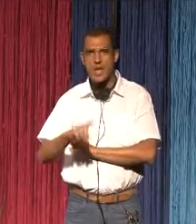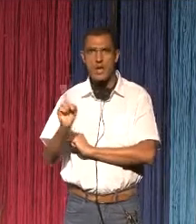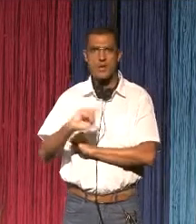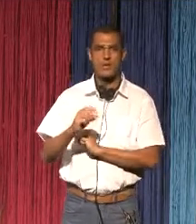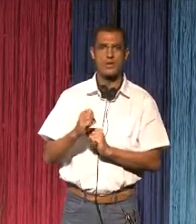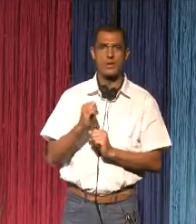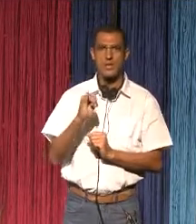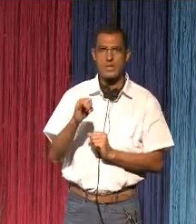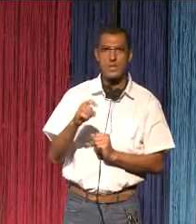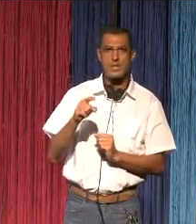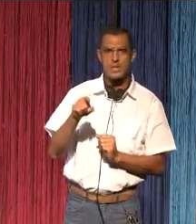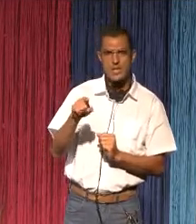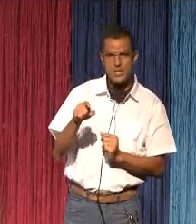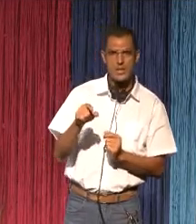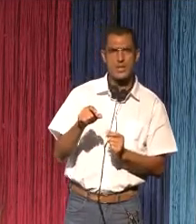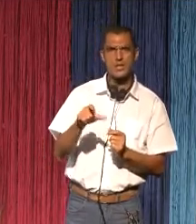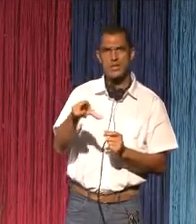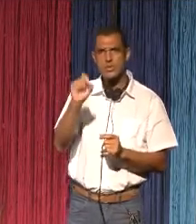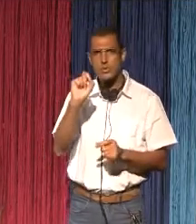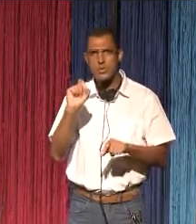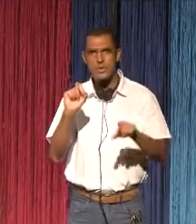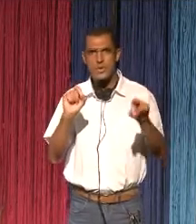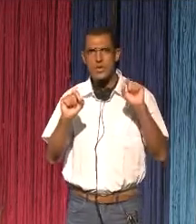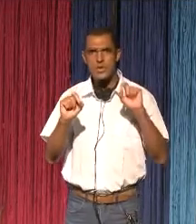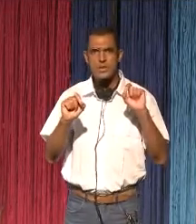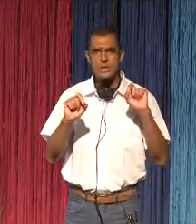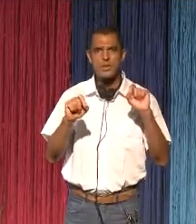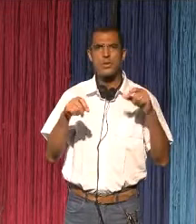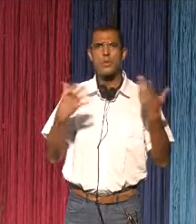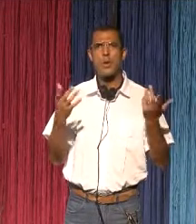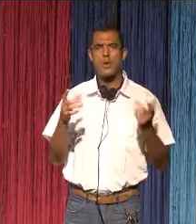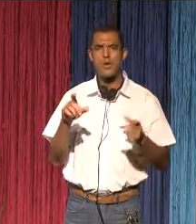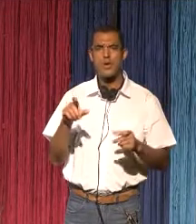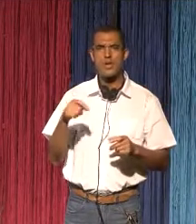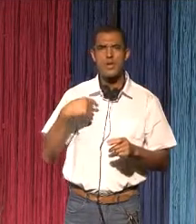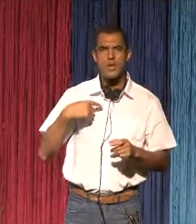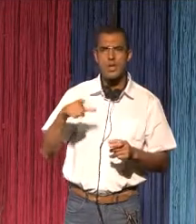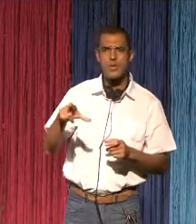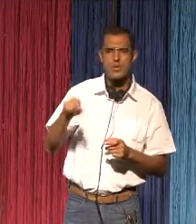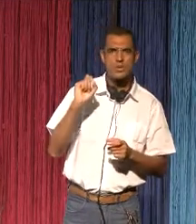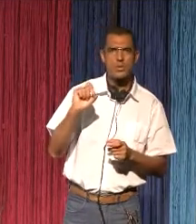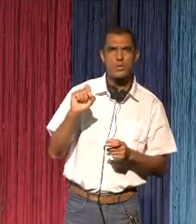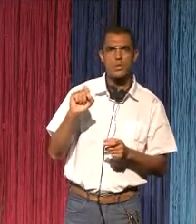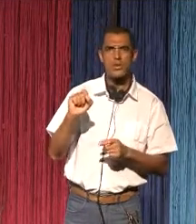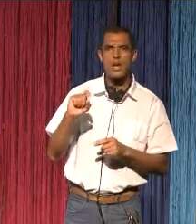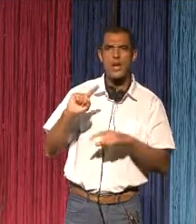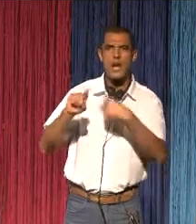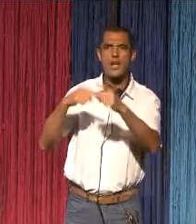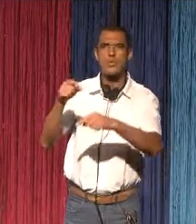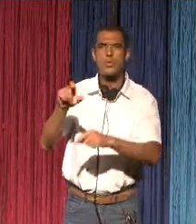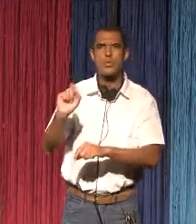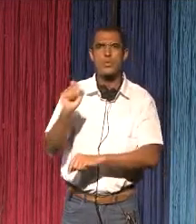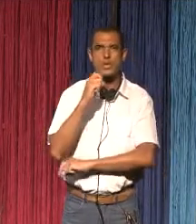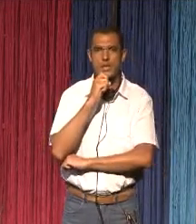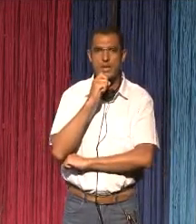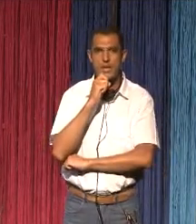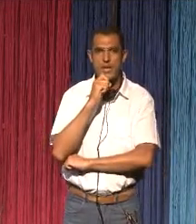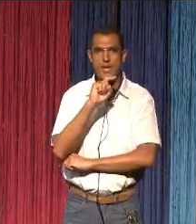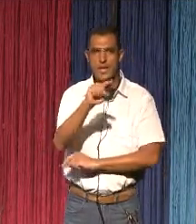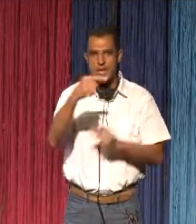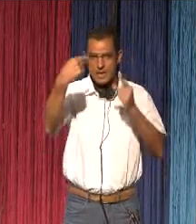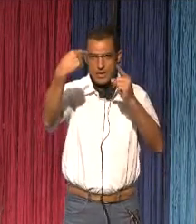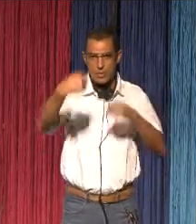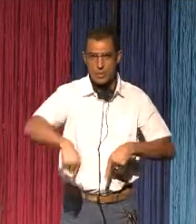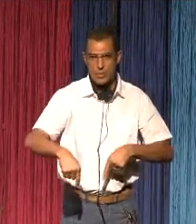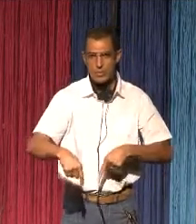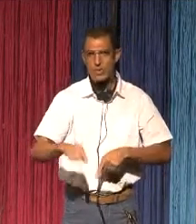ação. O que vai acontecer se eu fizer isso? Você tem que ser um bom observador do outro. Como é que o outro está indo? Né? É muito interessante isso